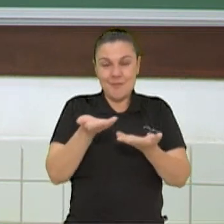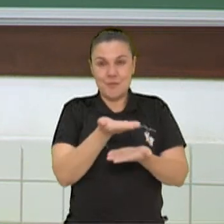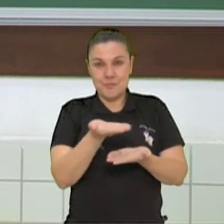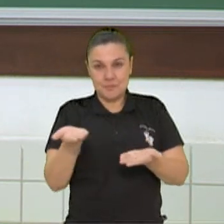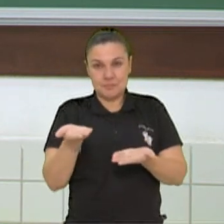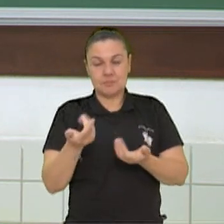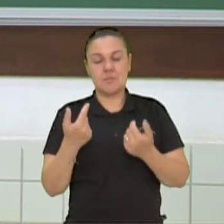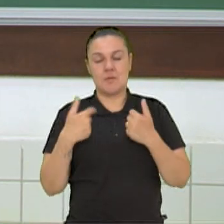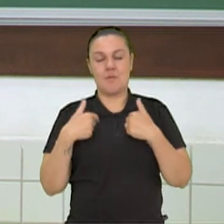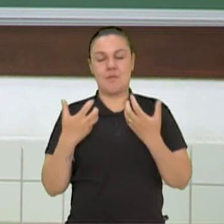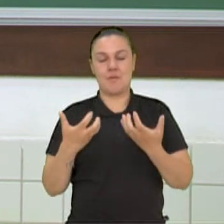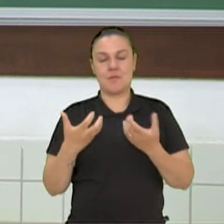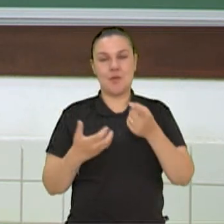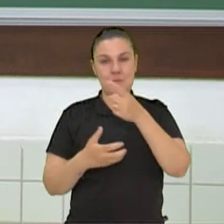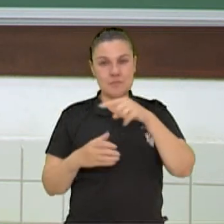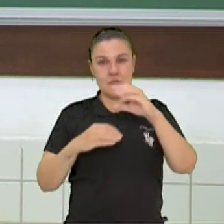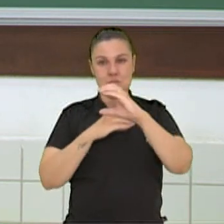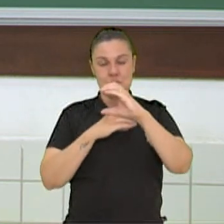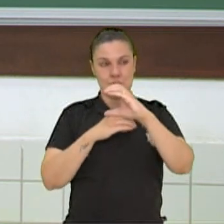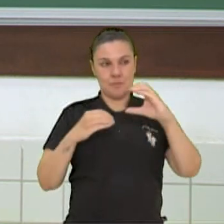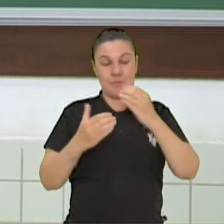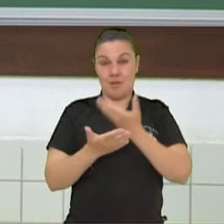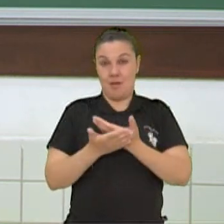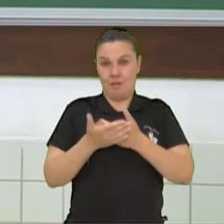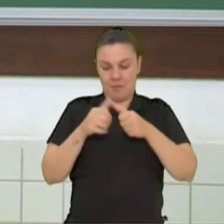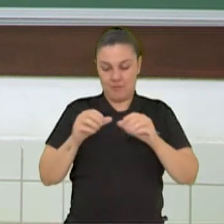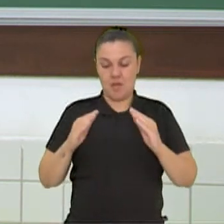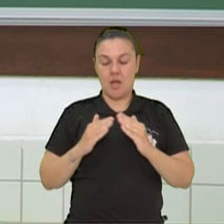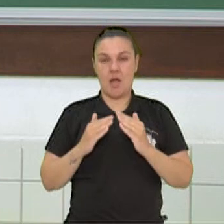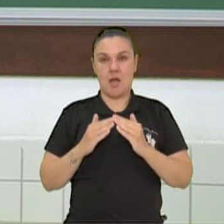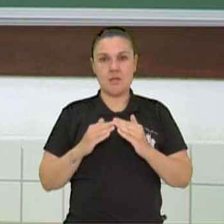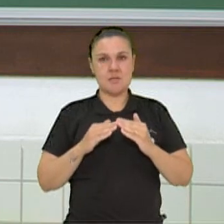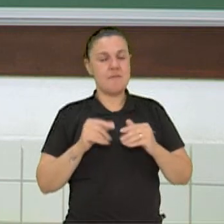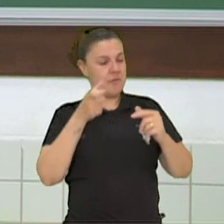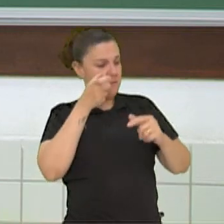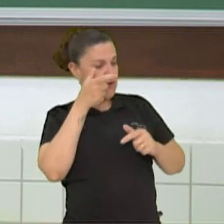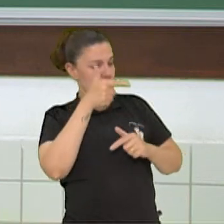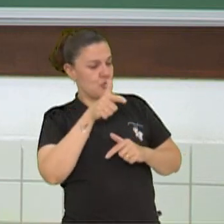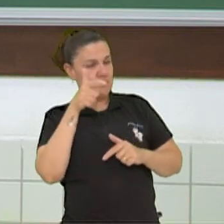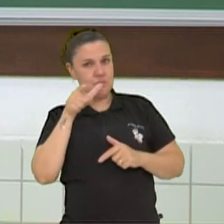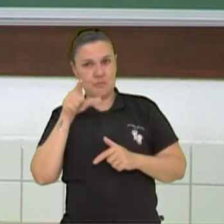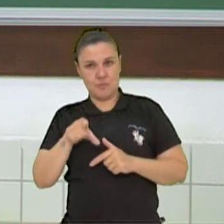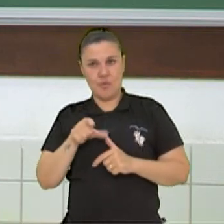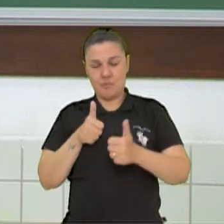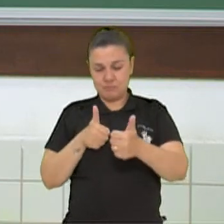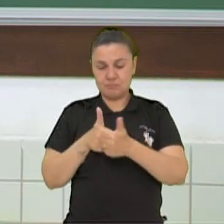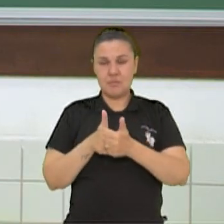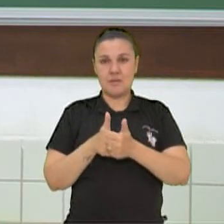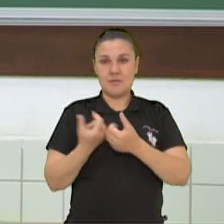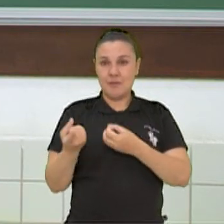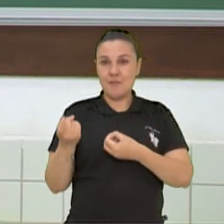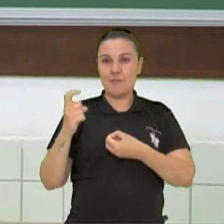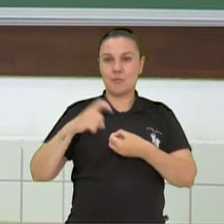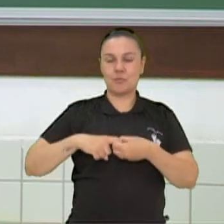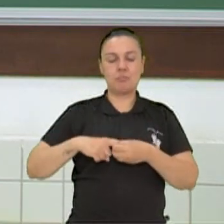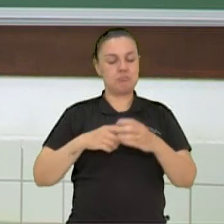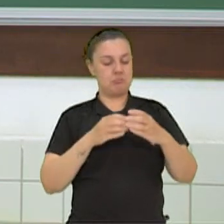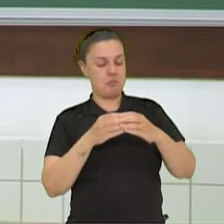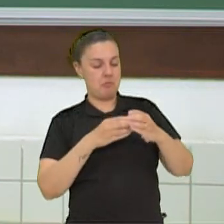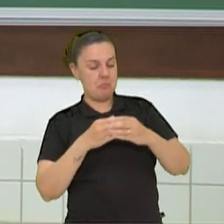tem de valores próximos, você consegue enxergar valores próximos. A variância é o valor ao quadrado. Isso